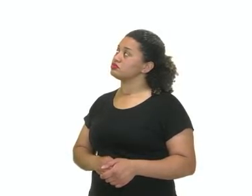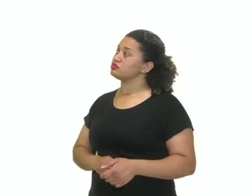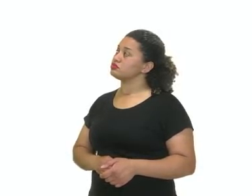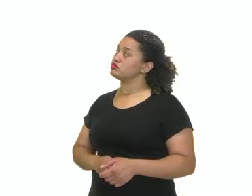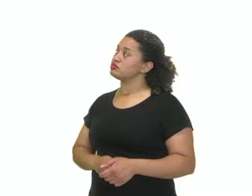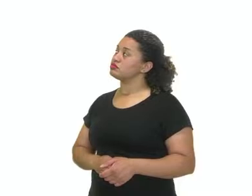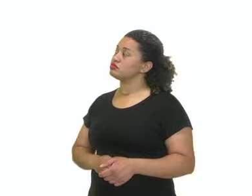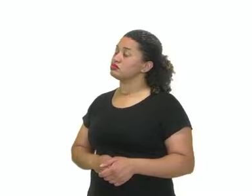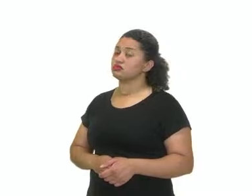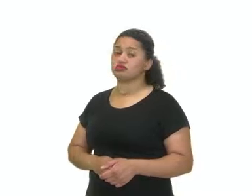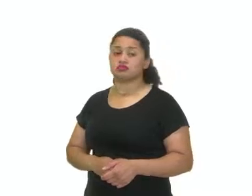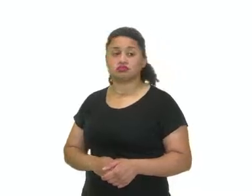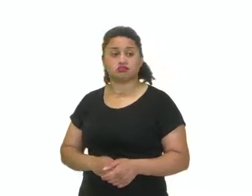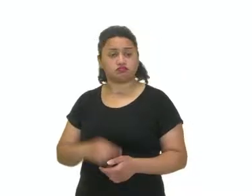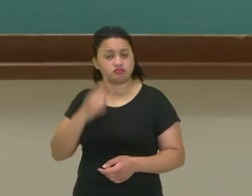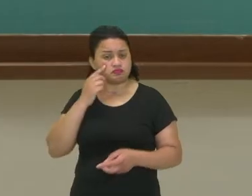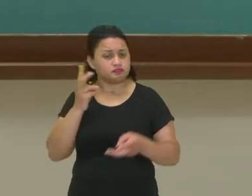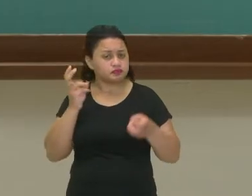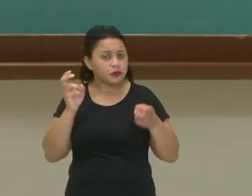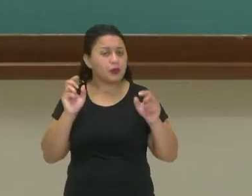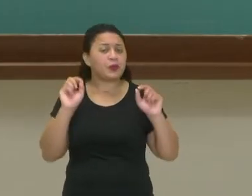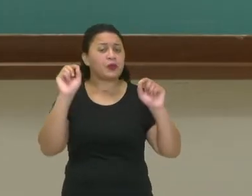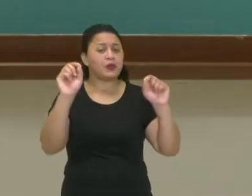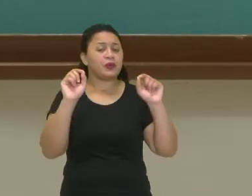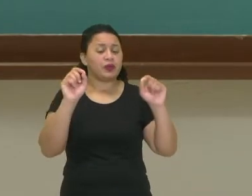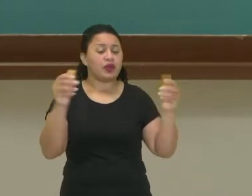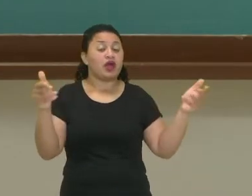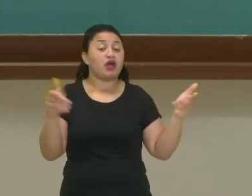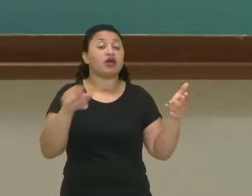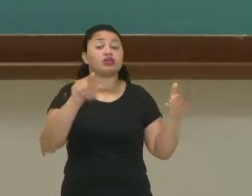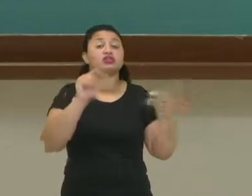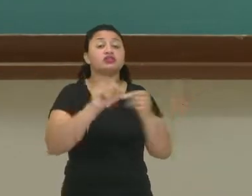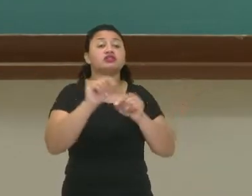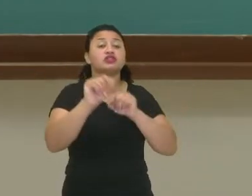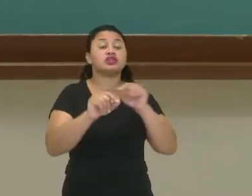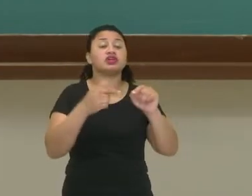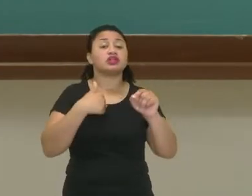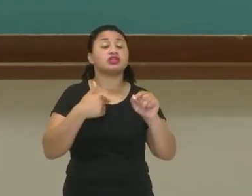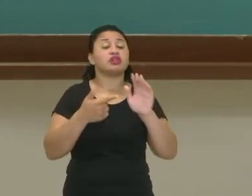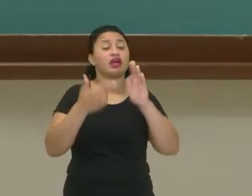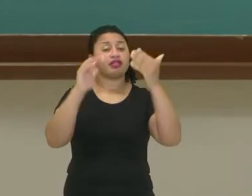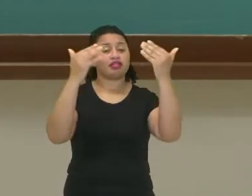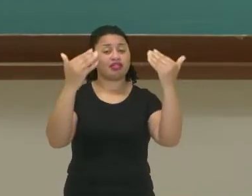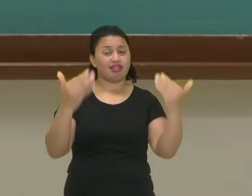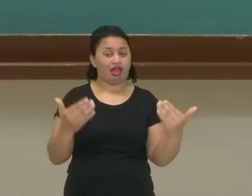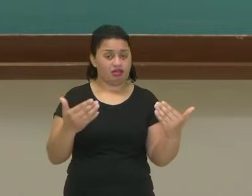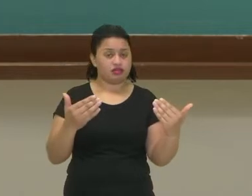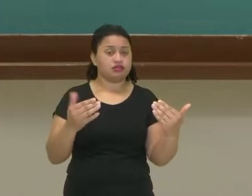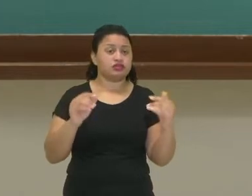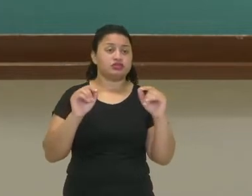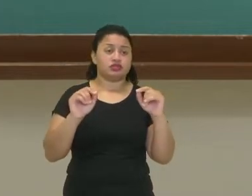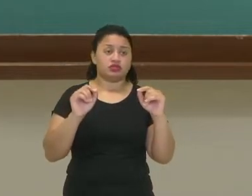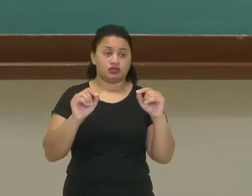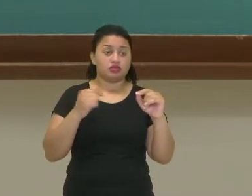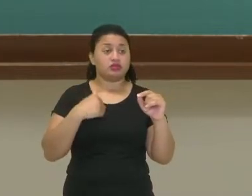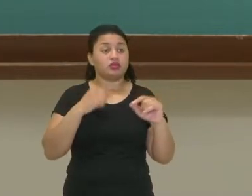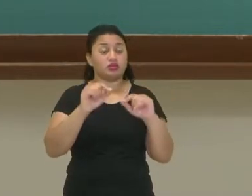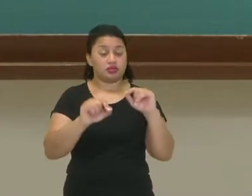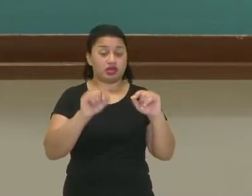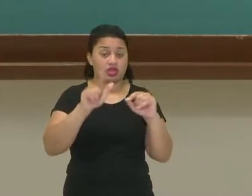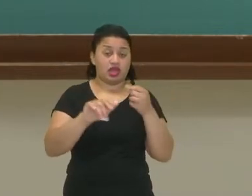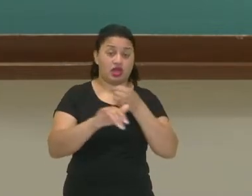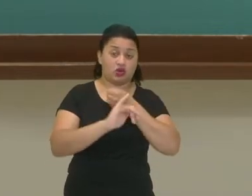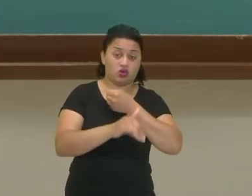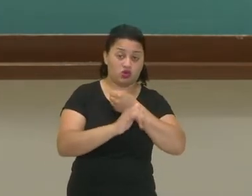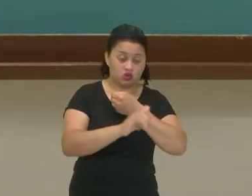datilógrafo da NASA. Então agora, o que você tem que fazer? Vai apresentar uma análise, né? Olha lá, a partir da definição do que é crônica, que a gente